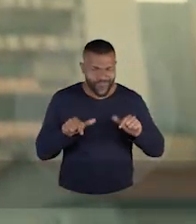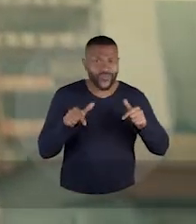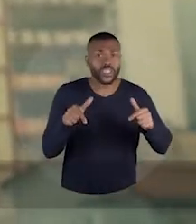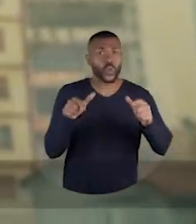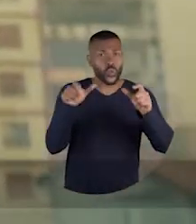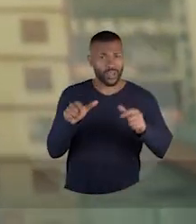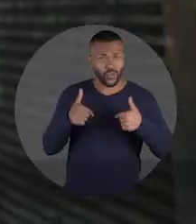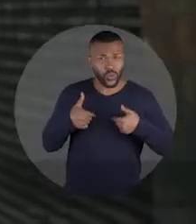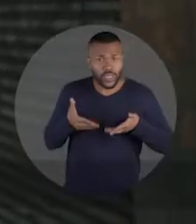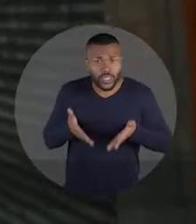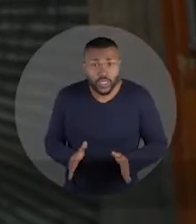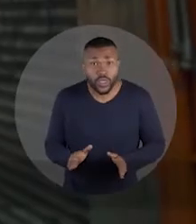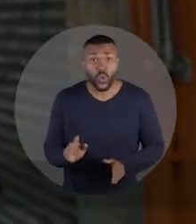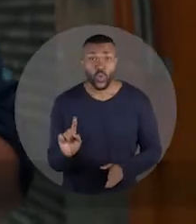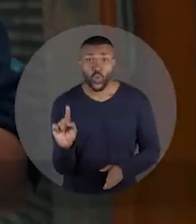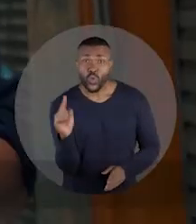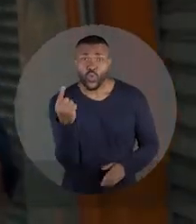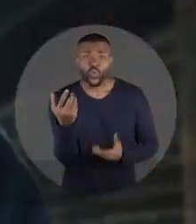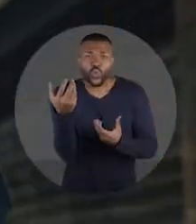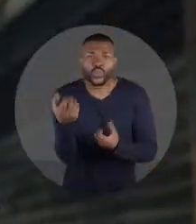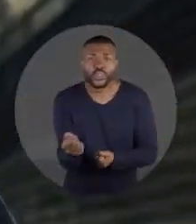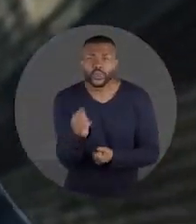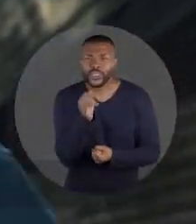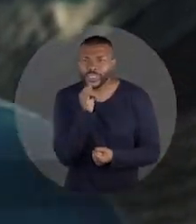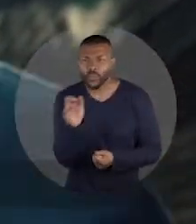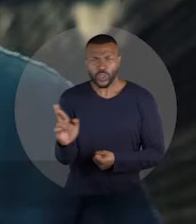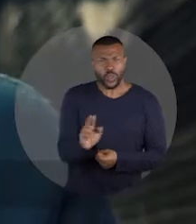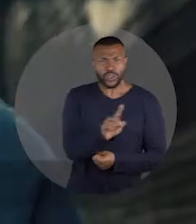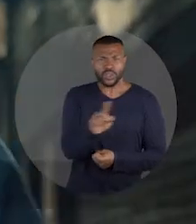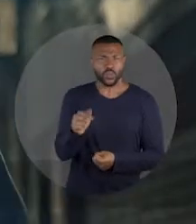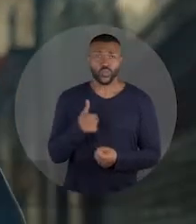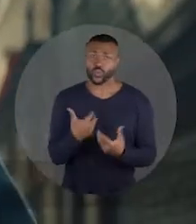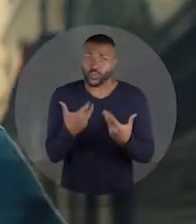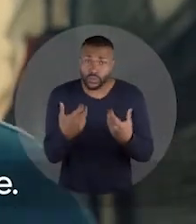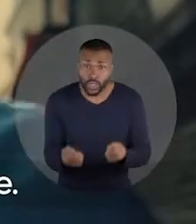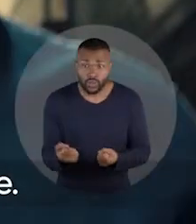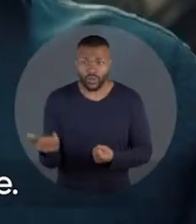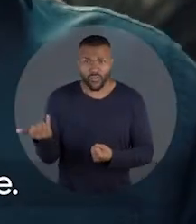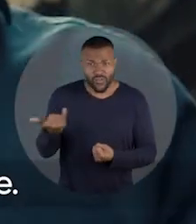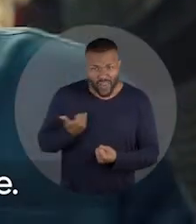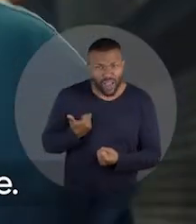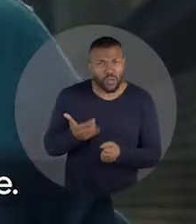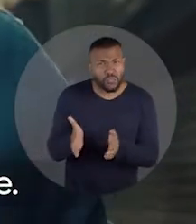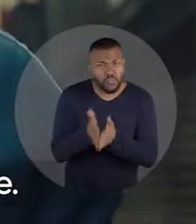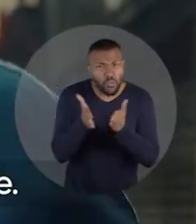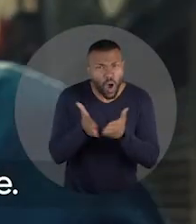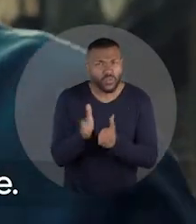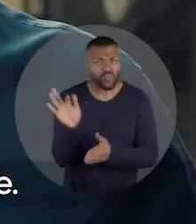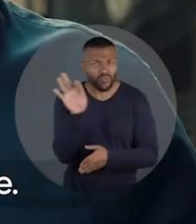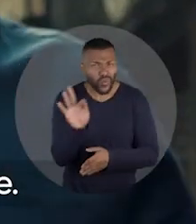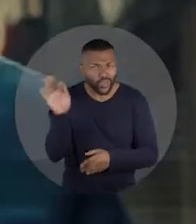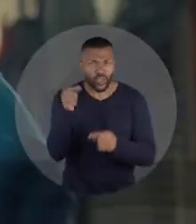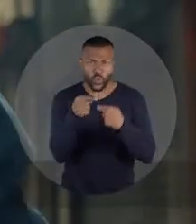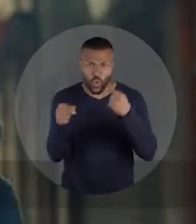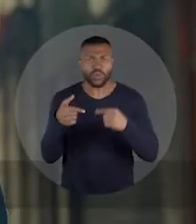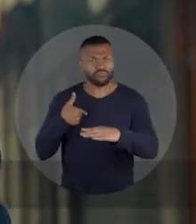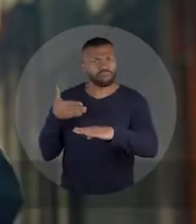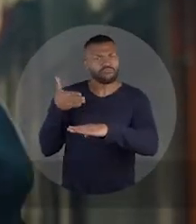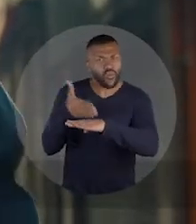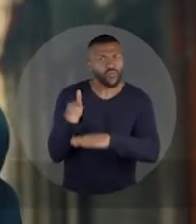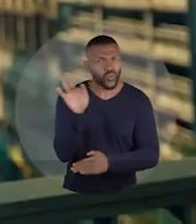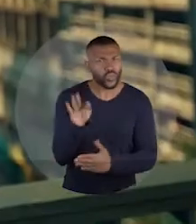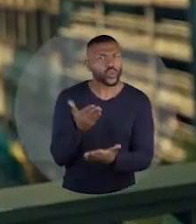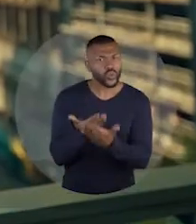para quem vem de onde eu vim e único não que Carrego é não aceitar não como resposta e disseram que pobre não podia fazer faculdade